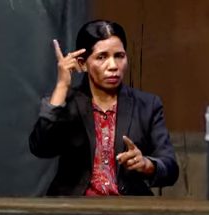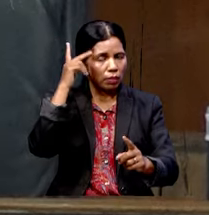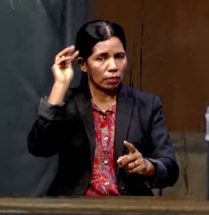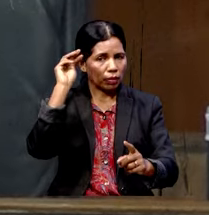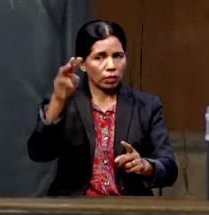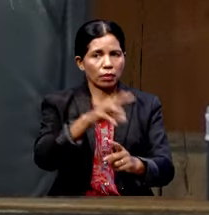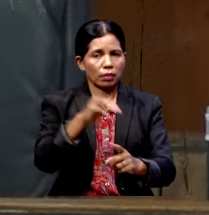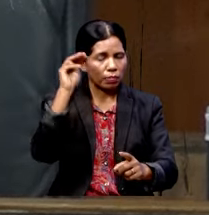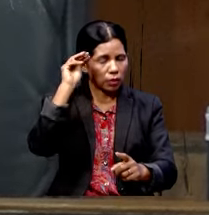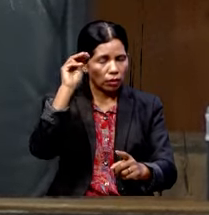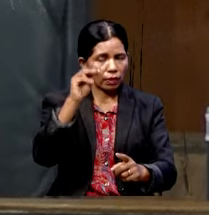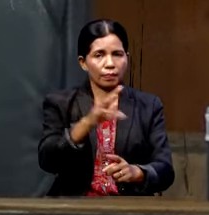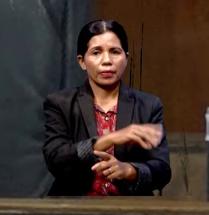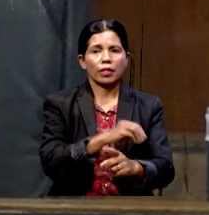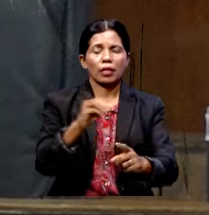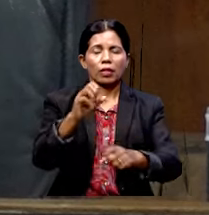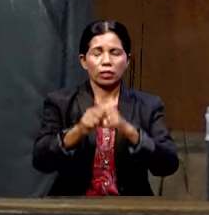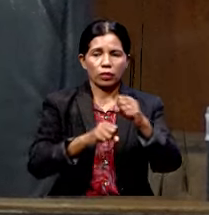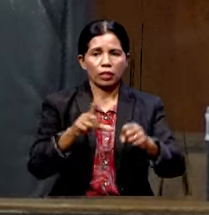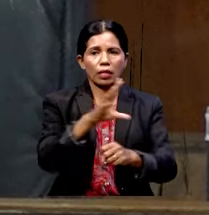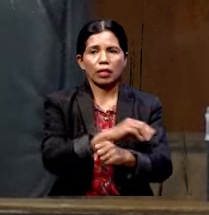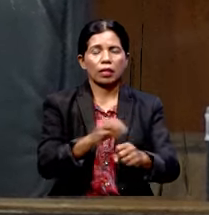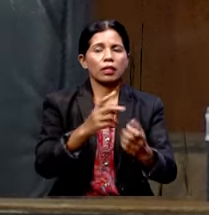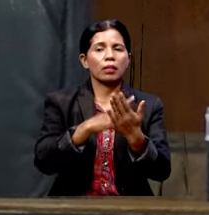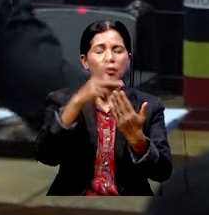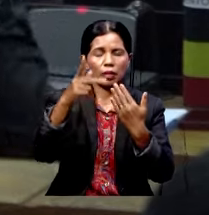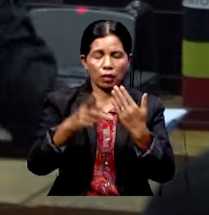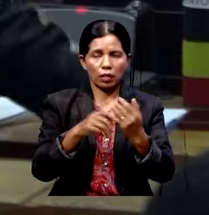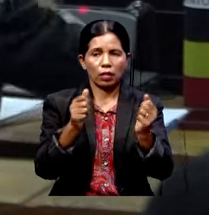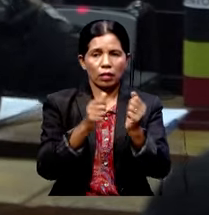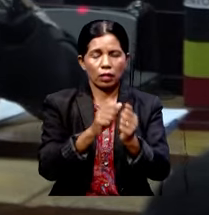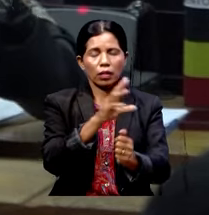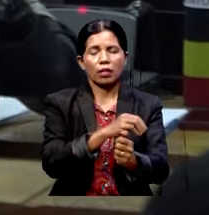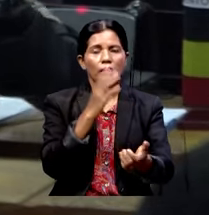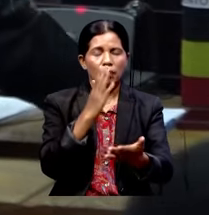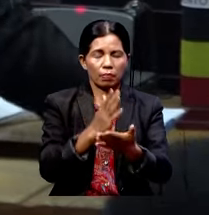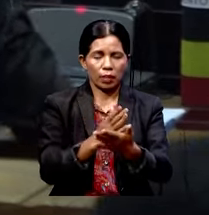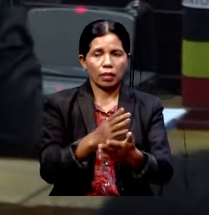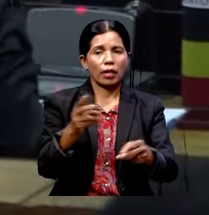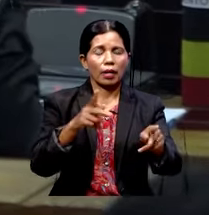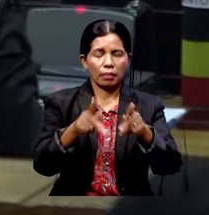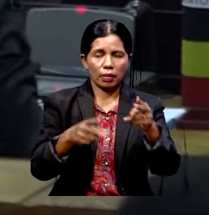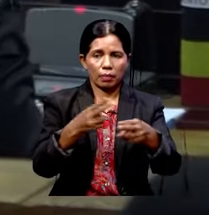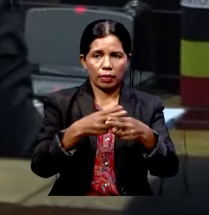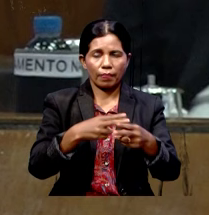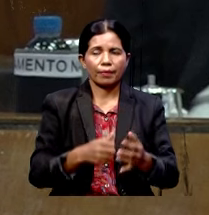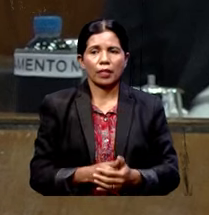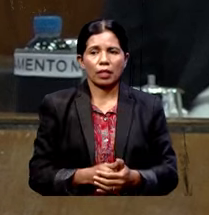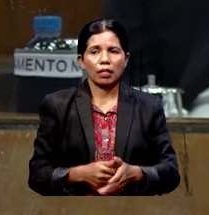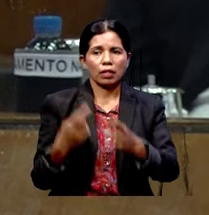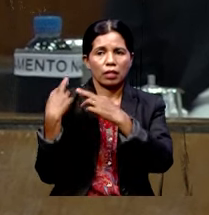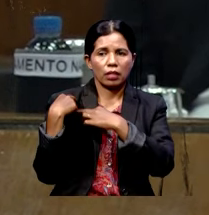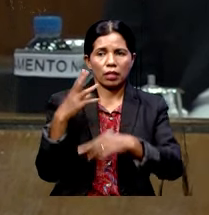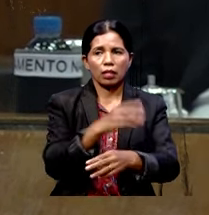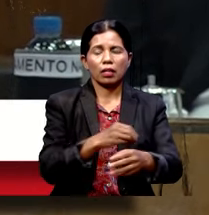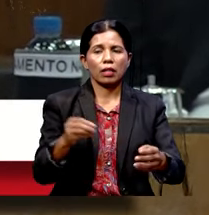vice-primeiro-ministro, ministro coordenador assuntos sociais e a programa Unidade Missão Combate Raiz Barak. Papel e serviço Unidade Missão para